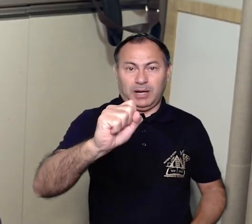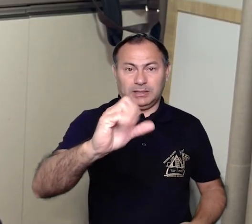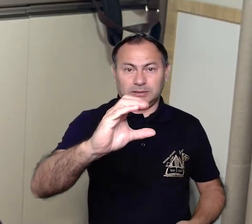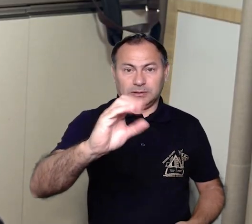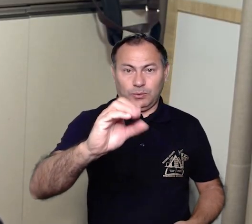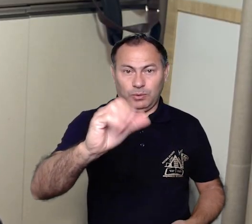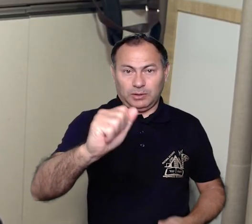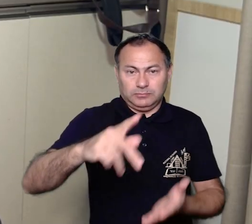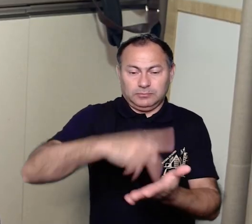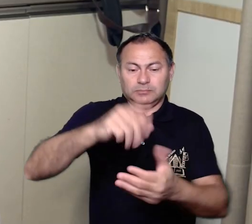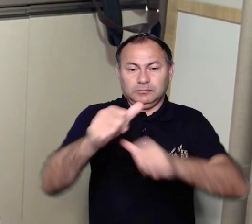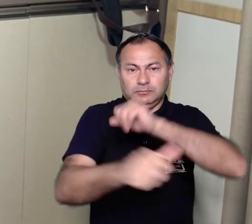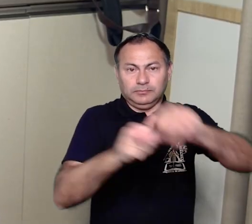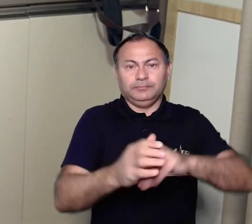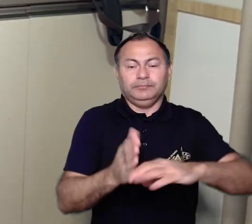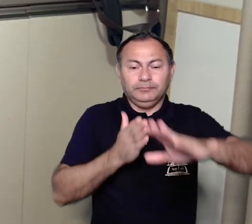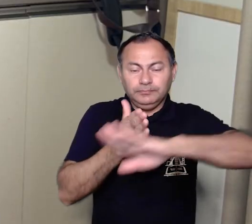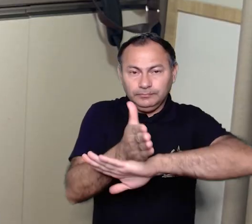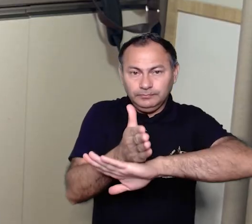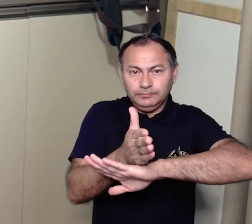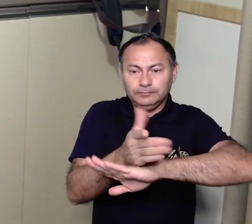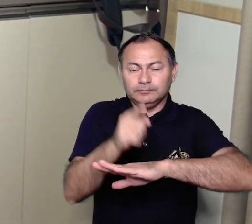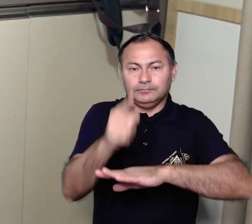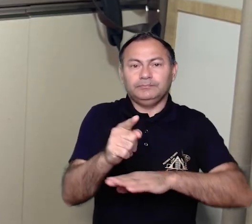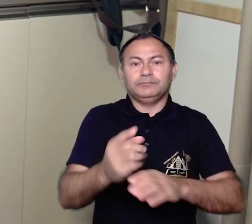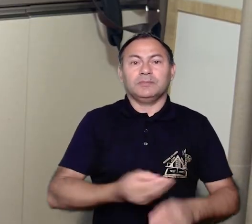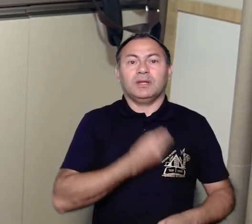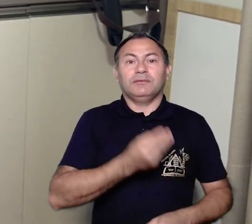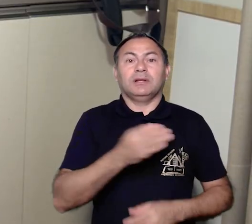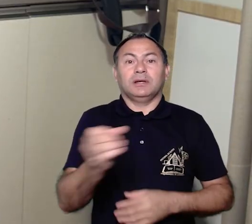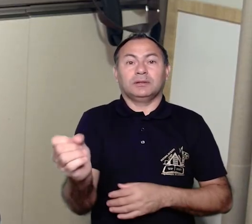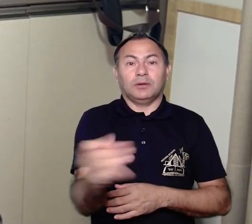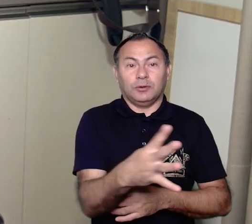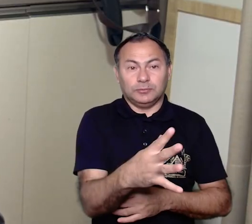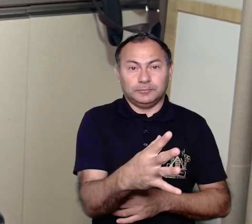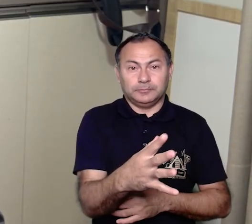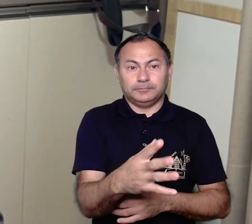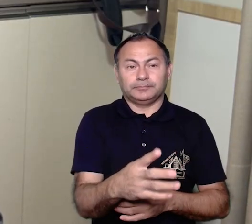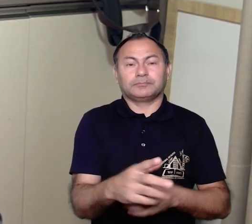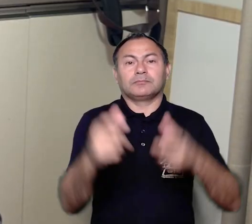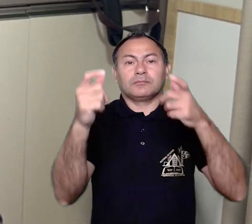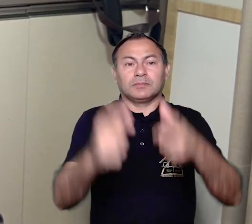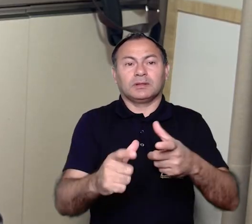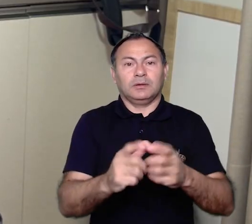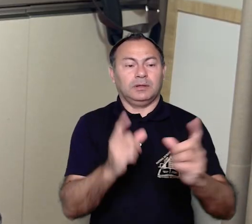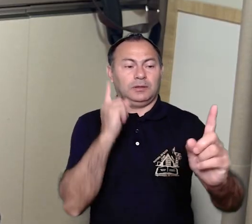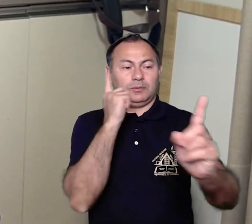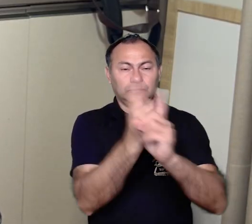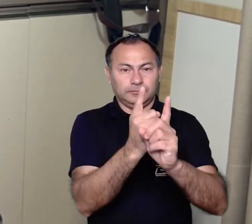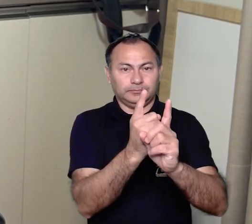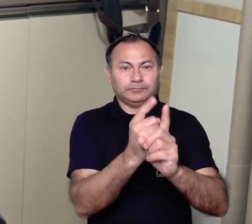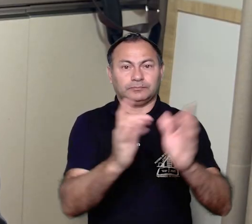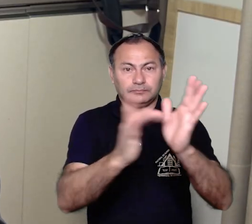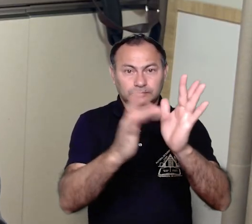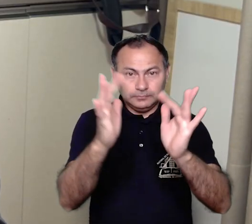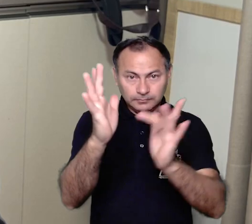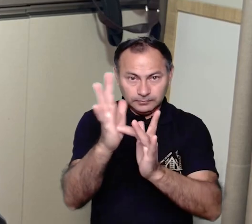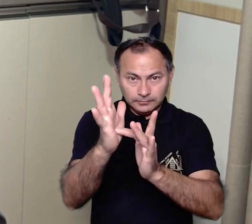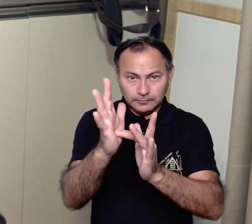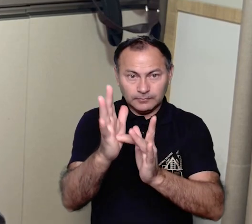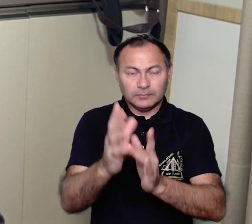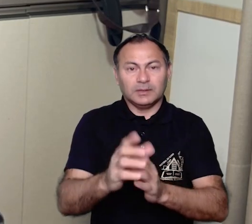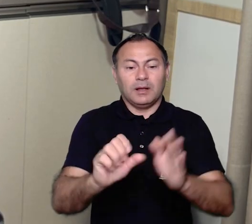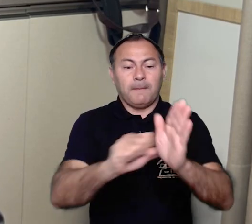Páscoa de renovação, e entrar naquela vida nova onde há um encontro com